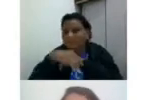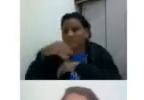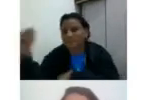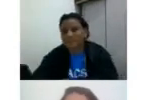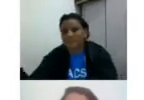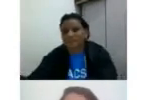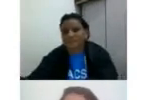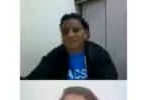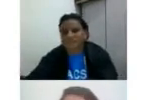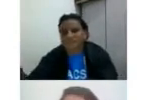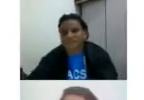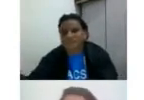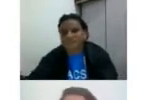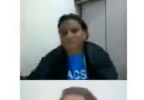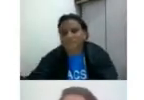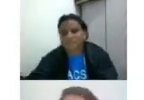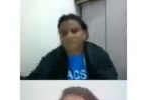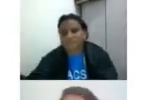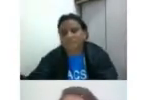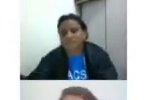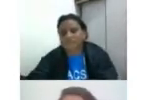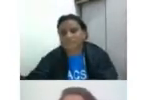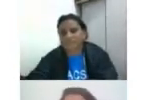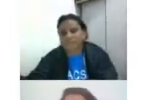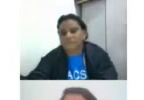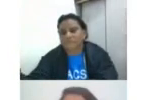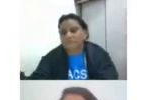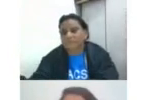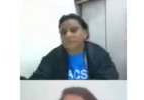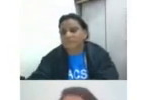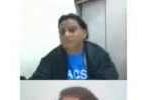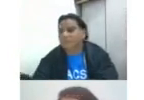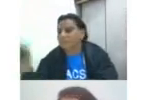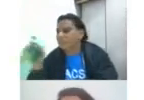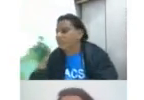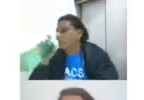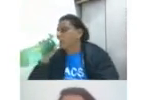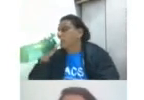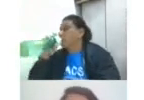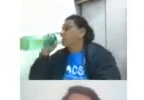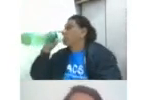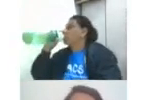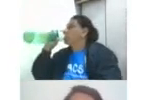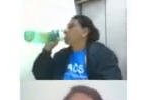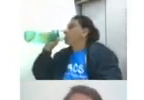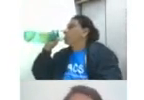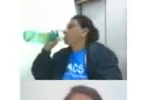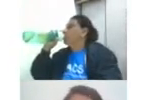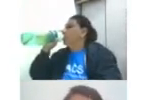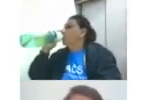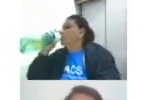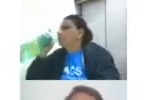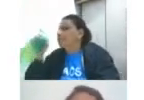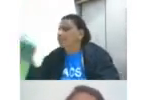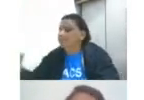ressalta que, com os impactos da pandemia, a gente teve uma redução de notificação, também teve uma redução do número de óbitos, na verdade, devido à subnotificação de